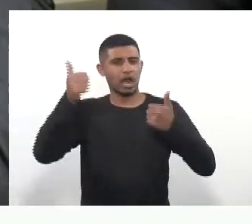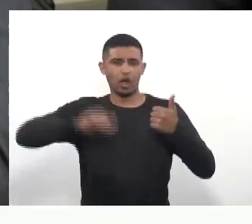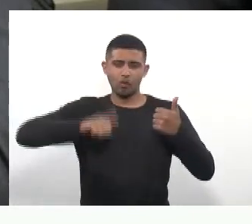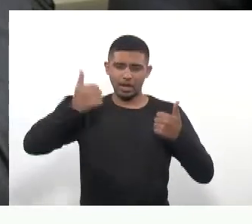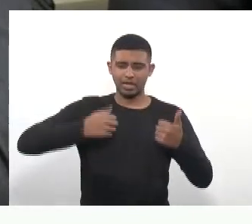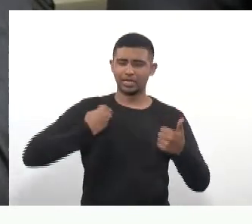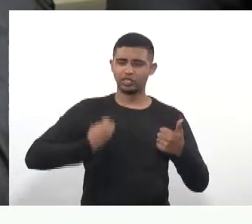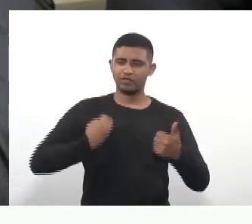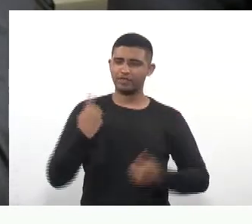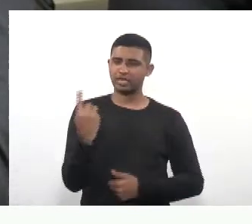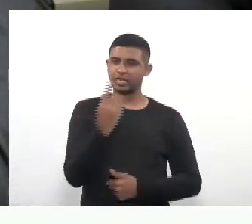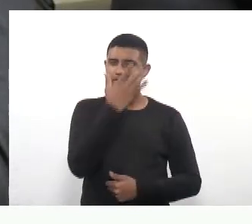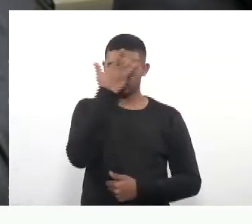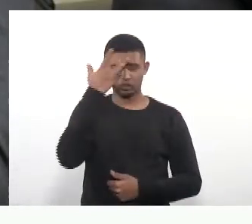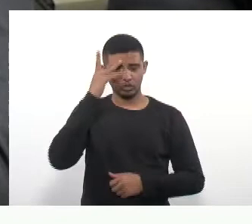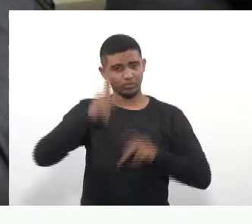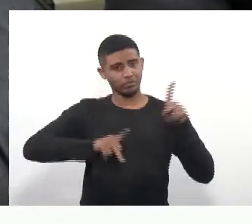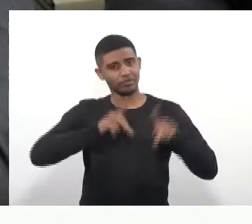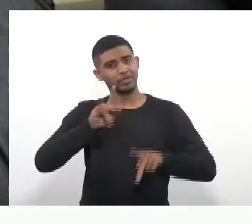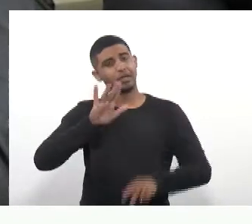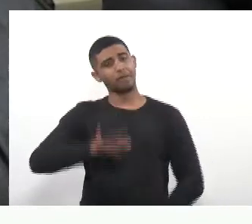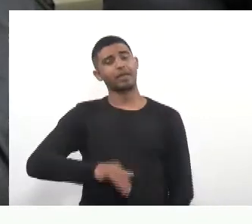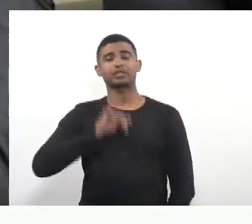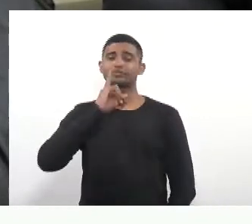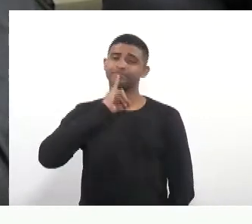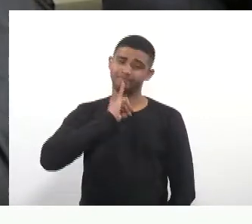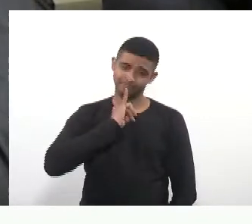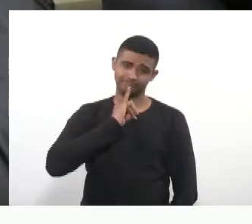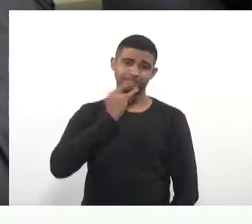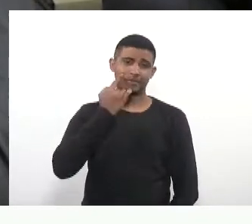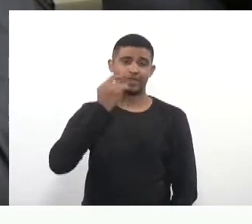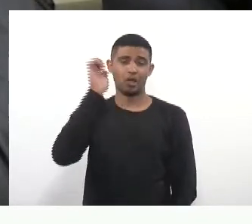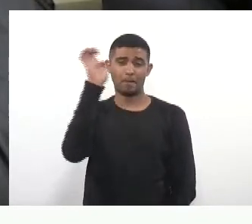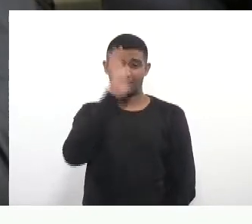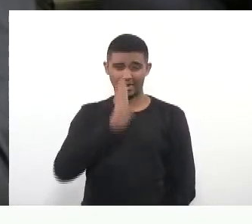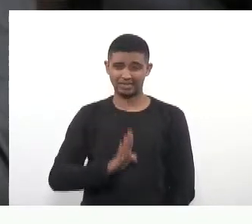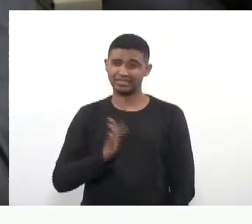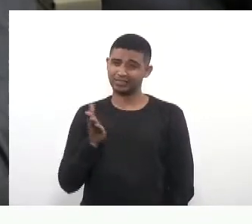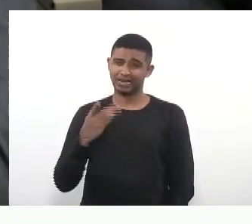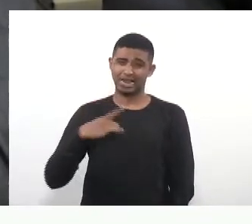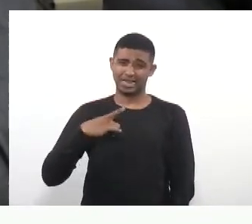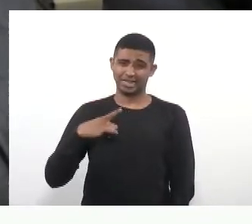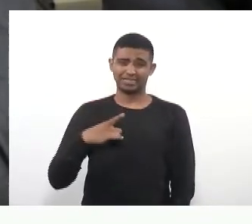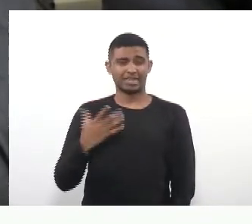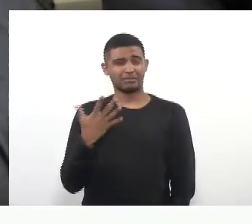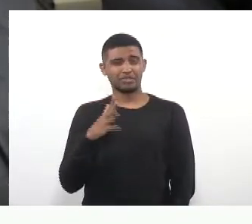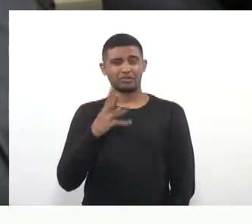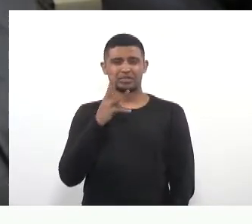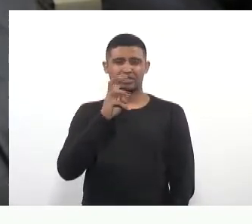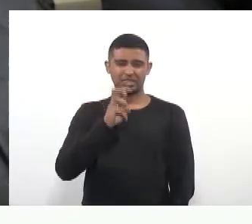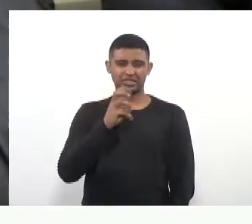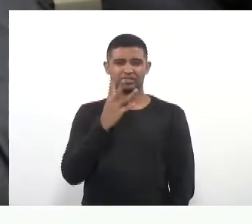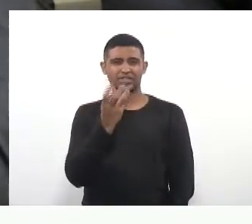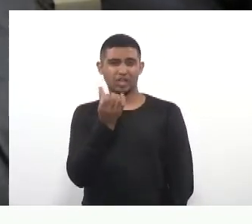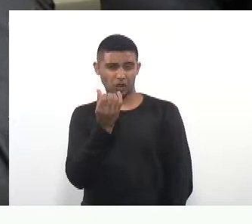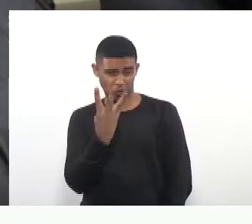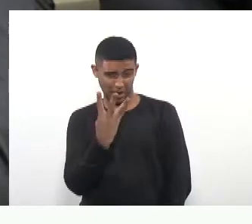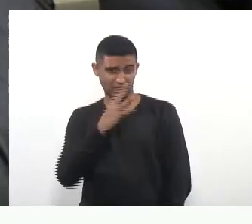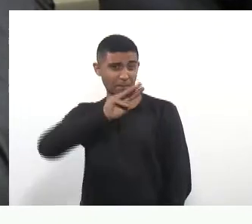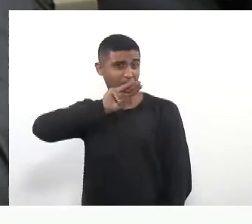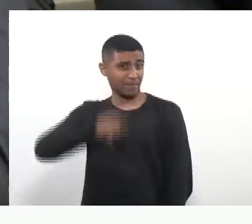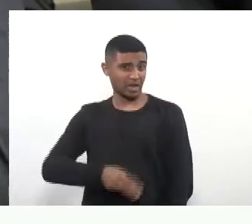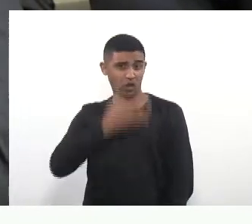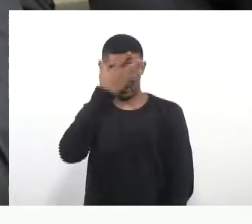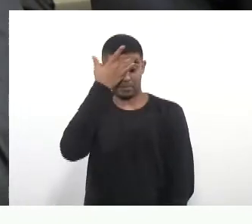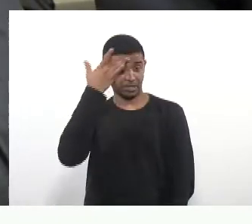vida das pessoas, né. Lamentavelmente, né, o Brasil ainda tem da ordem de 35, 34 milhões de brasileiros